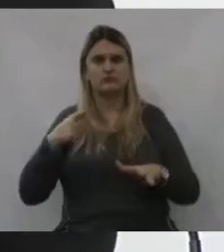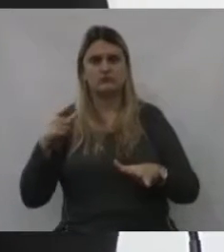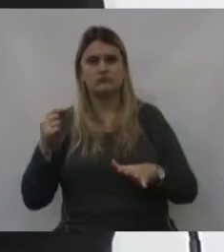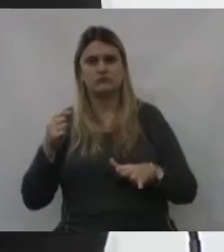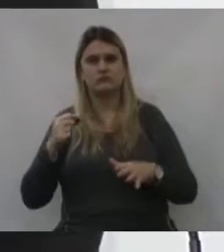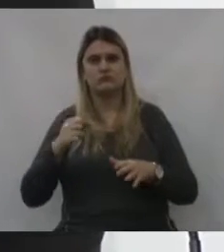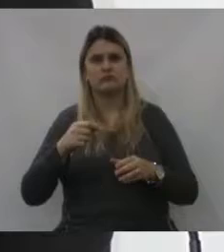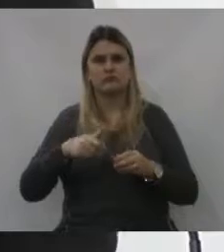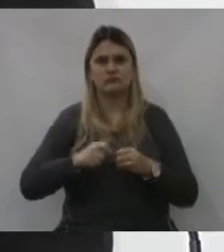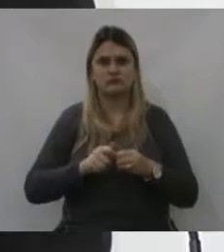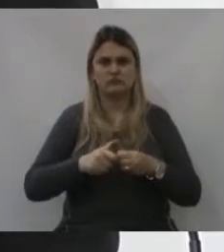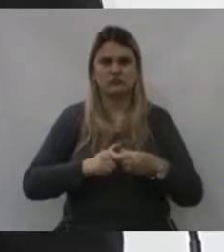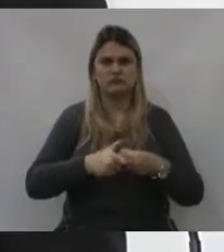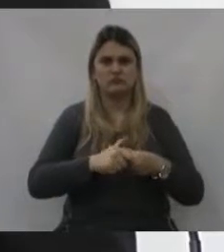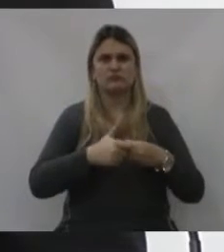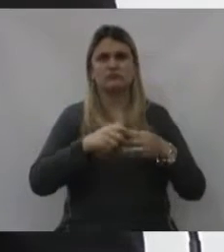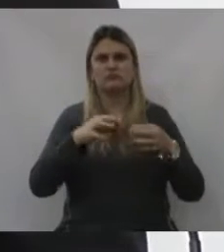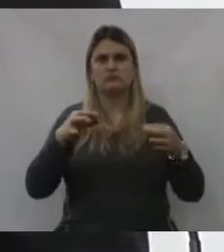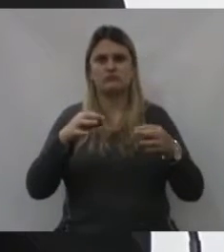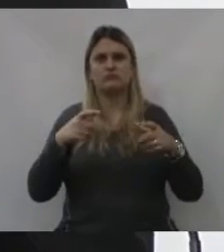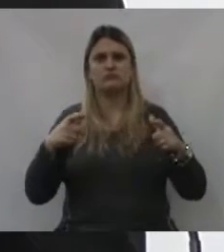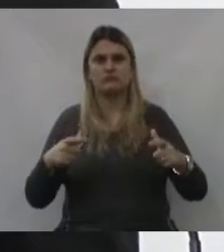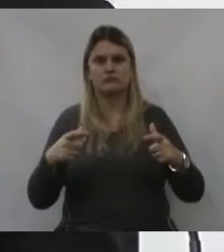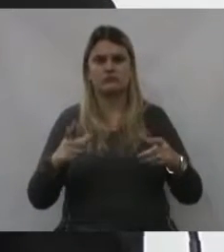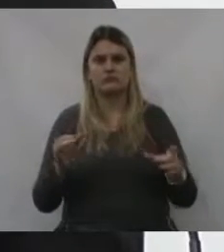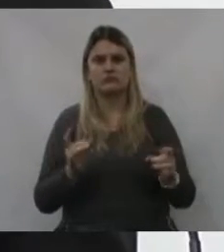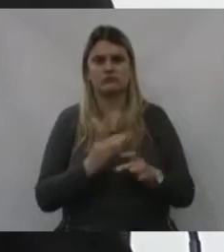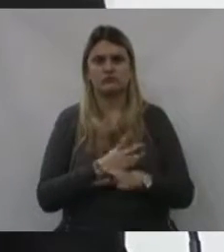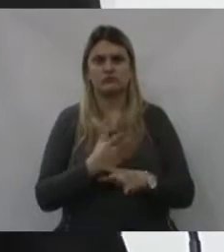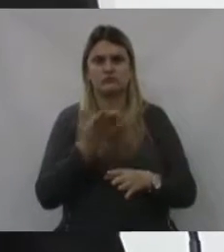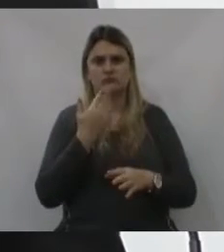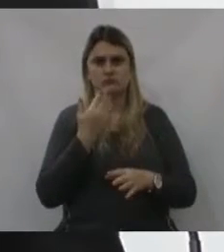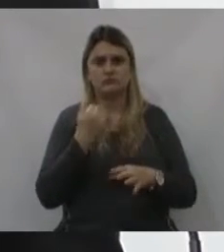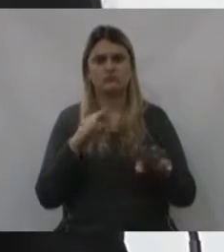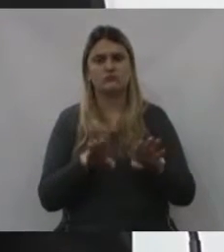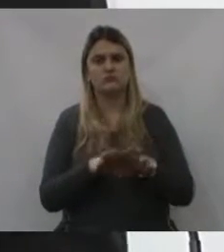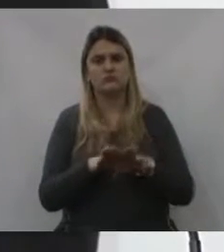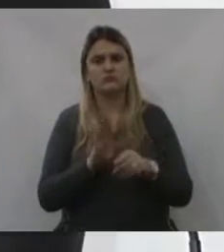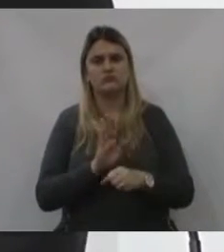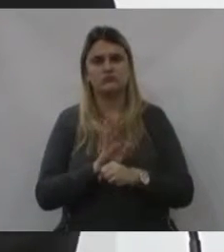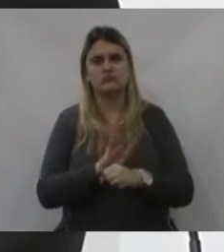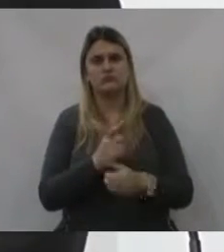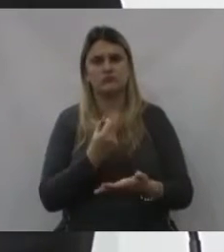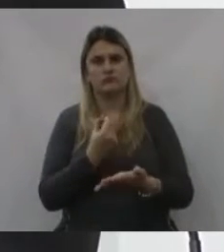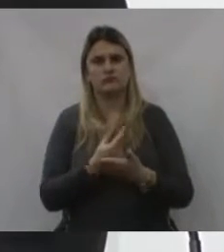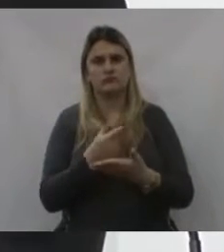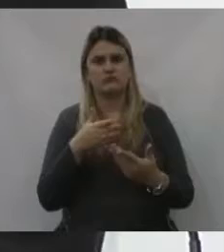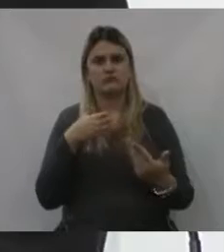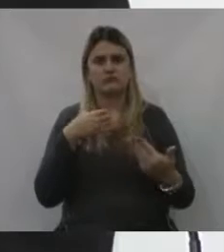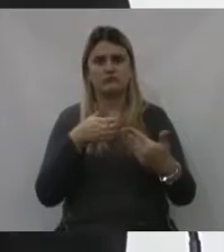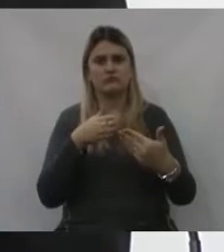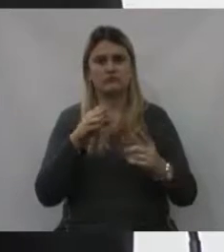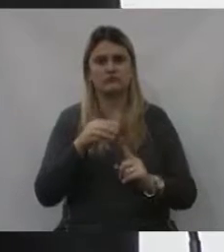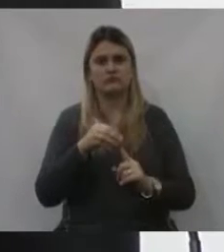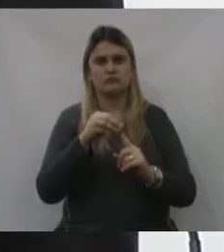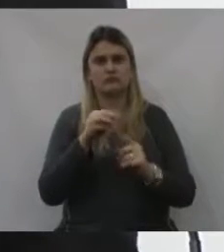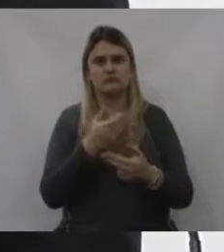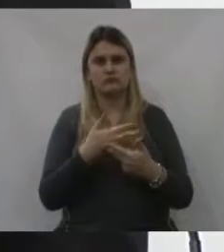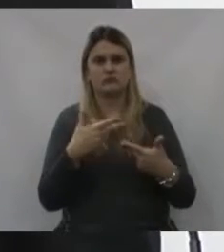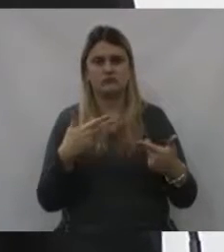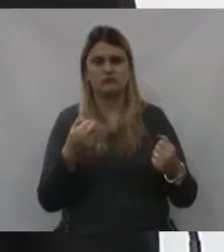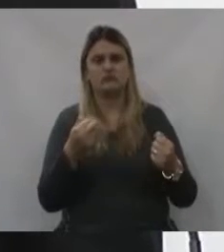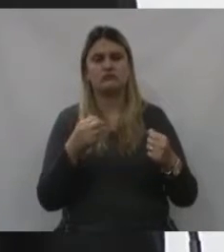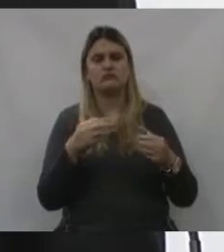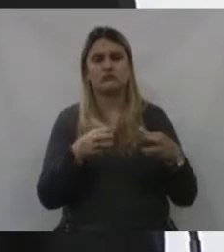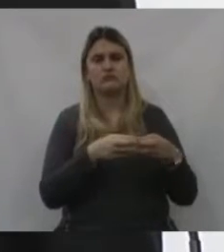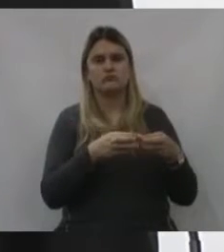nós sairmos do enlatado, do pacote, enfim, para ir para um prato pronto de comida e também ajudar na compra direta, principalmente dos